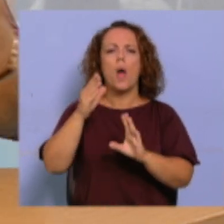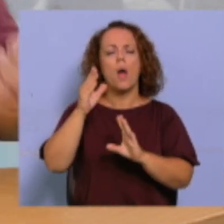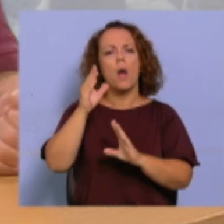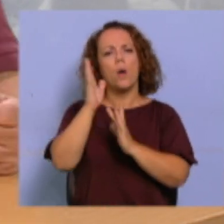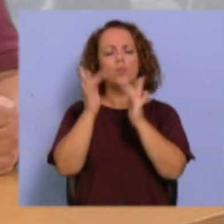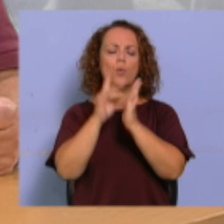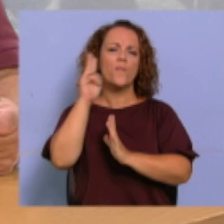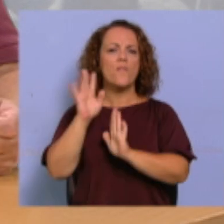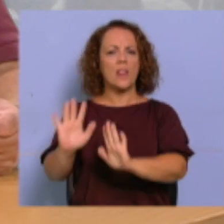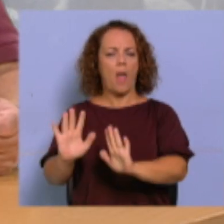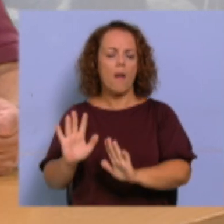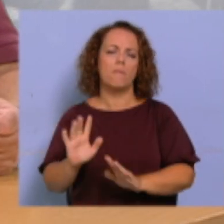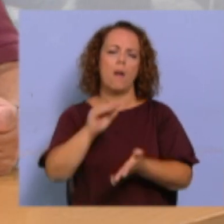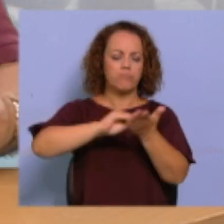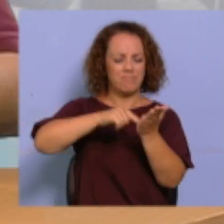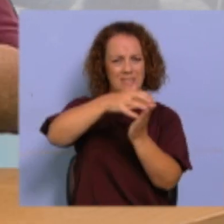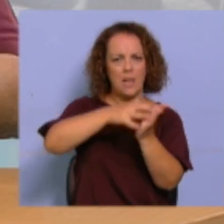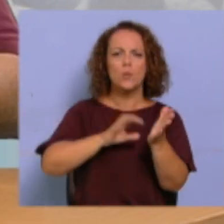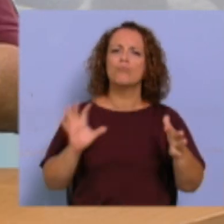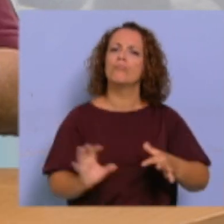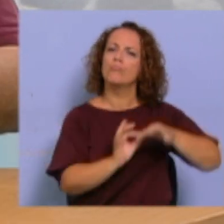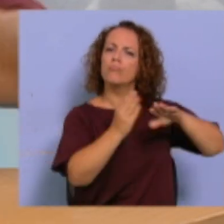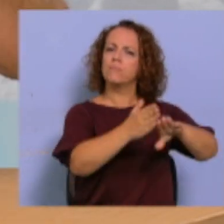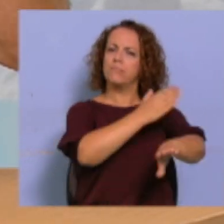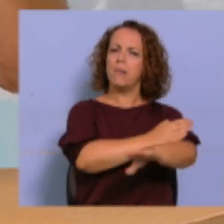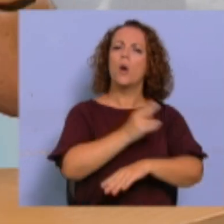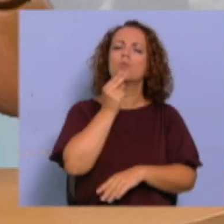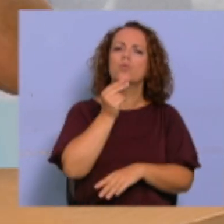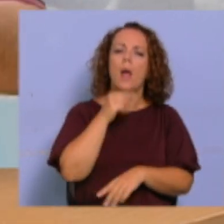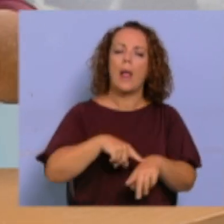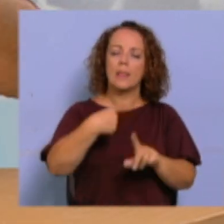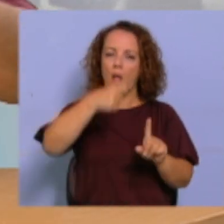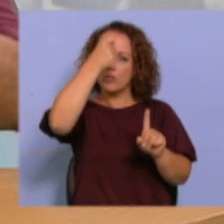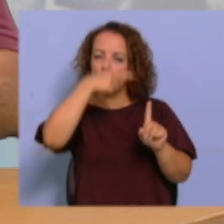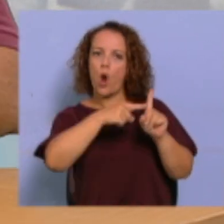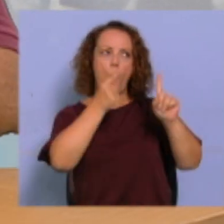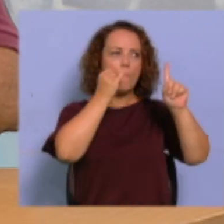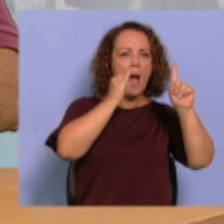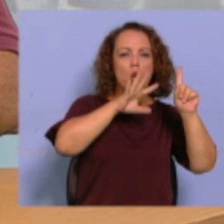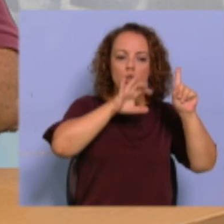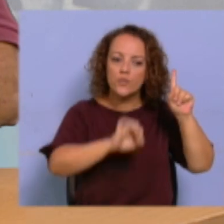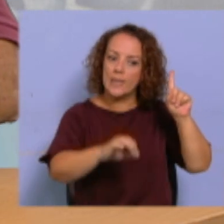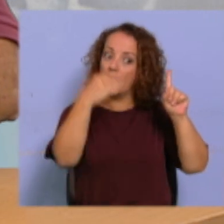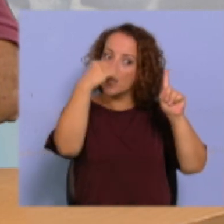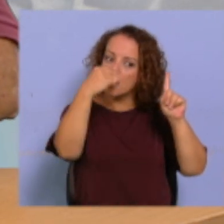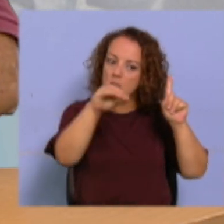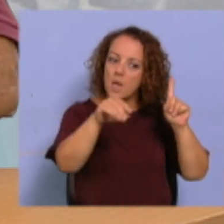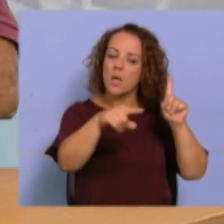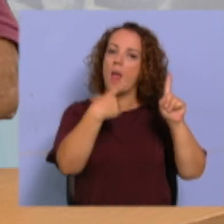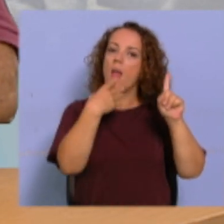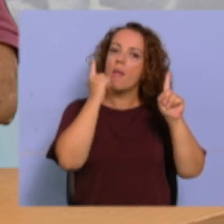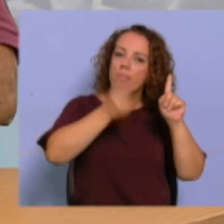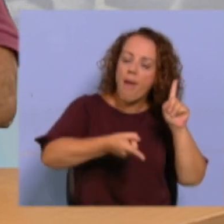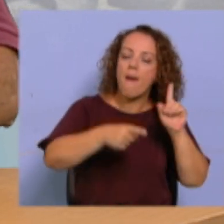judaicos, rabínicos, cheios de parábolas destas, e com o pai e filhos. Portanto, estas temáticas não são